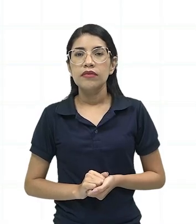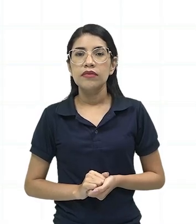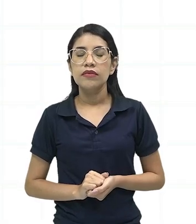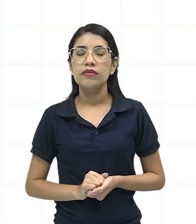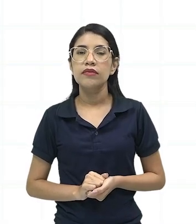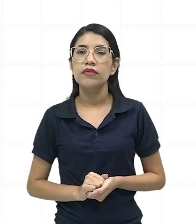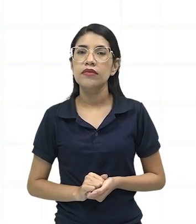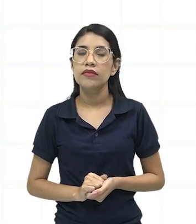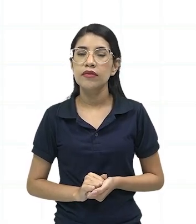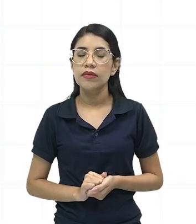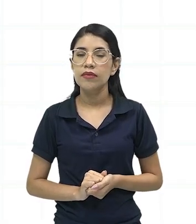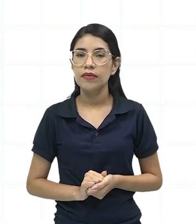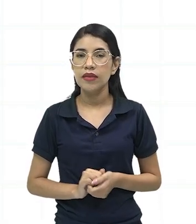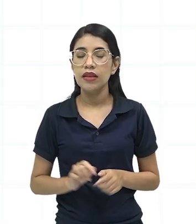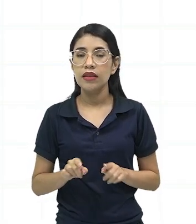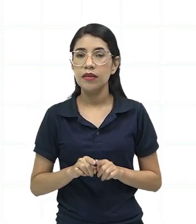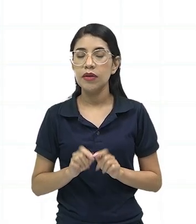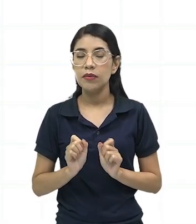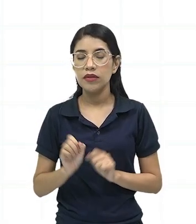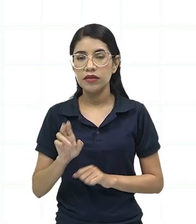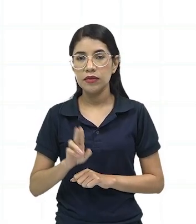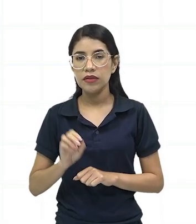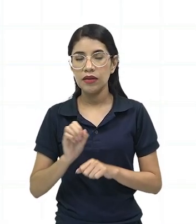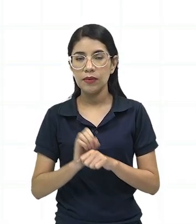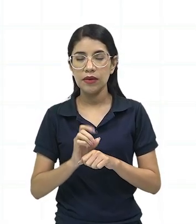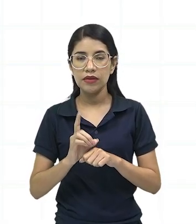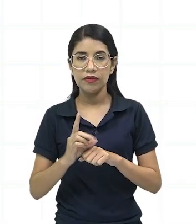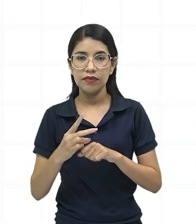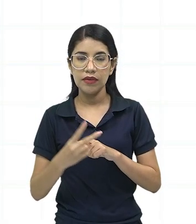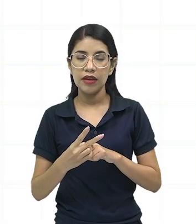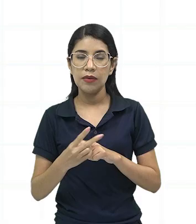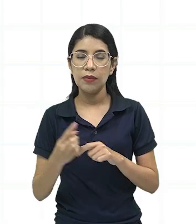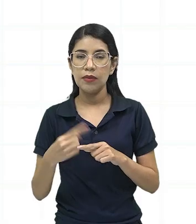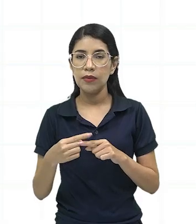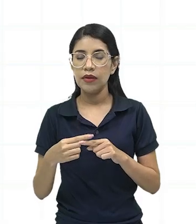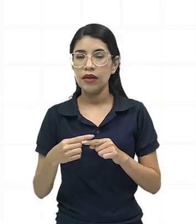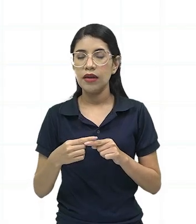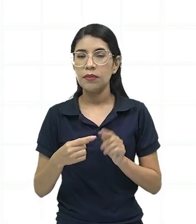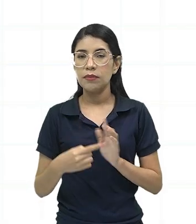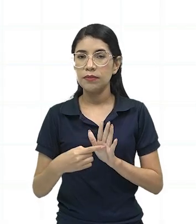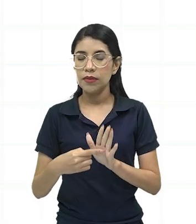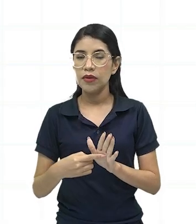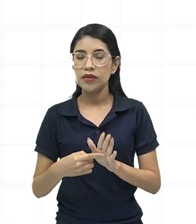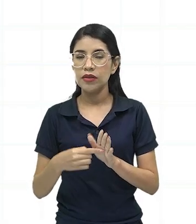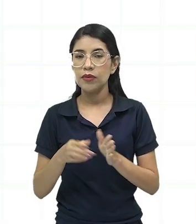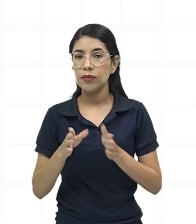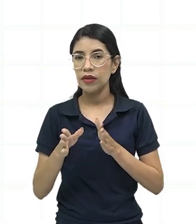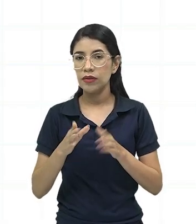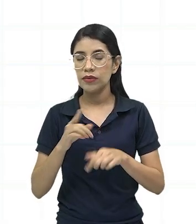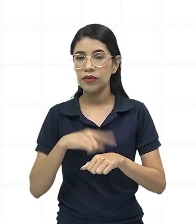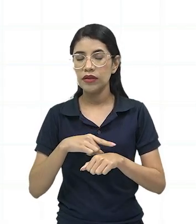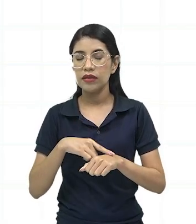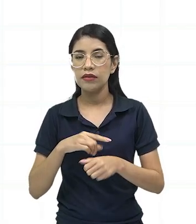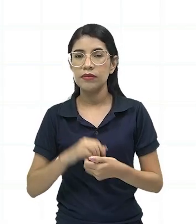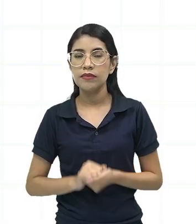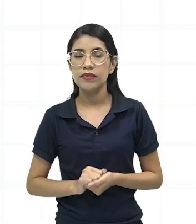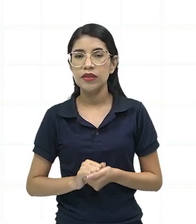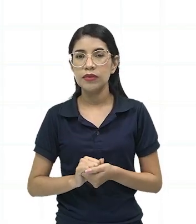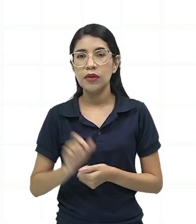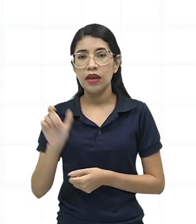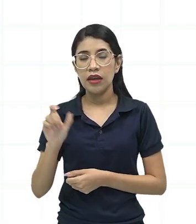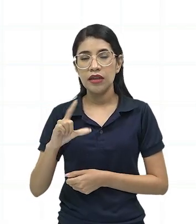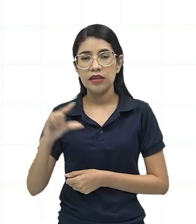subordinativa e ela funciona como um advérbio, porque está indicando o tempo. Ele saiu quando o sol se pôs. É como se eu dissesse, ele